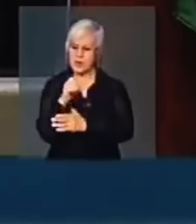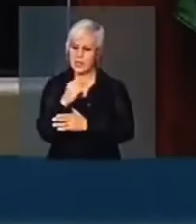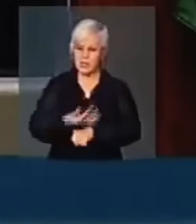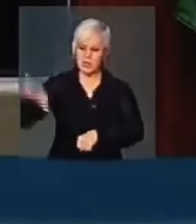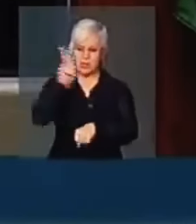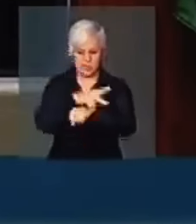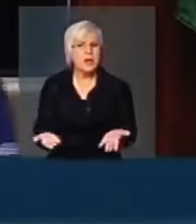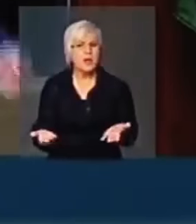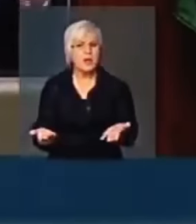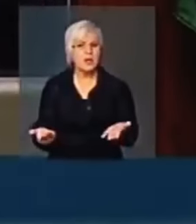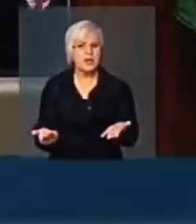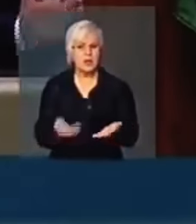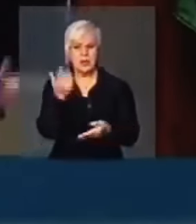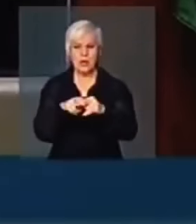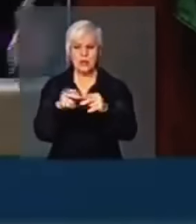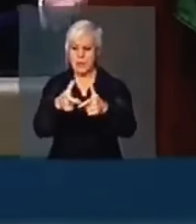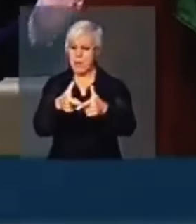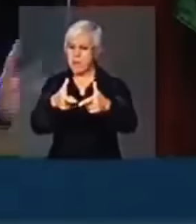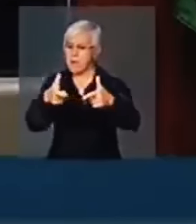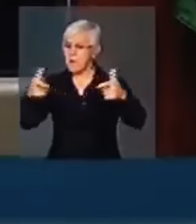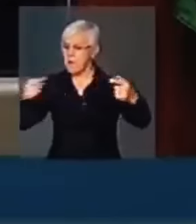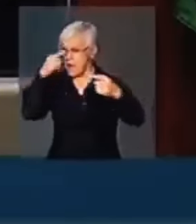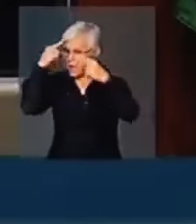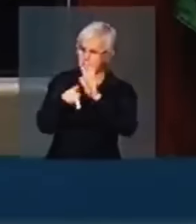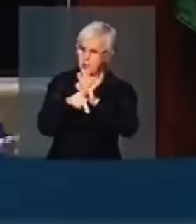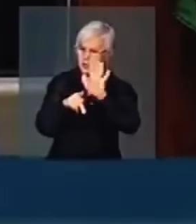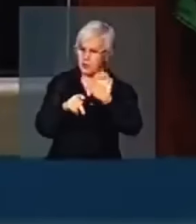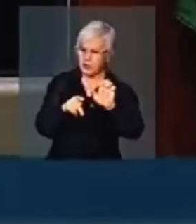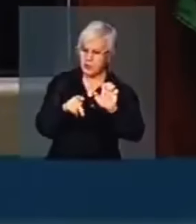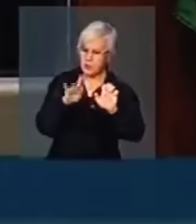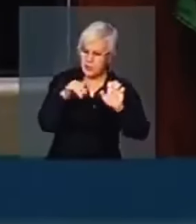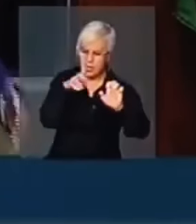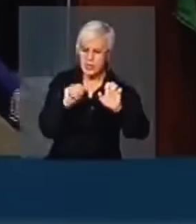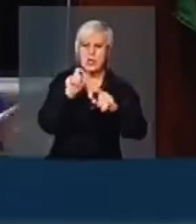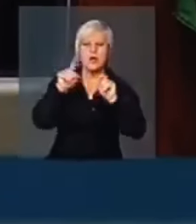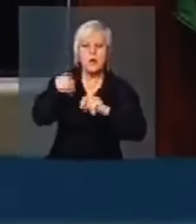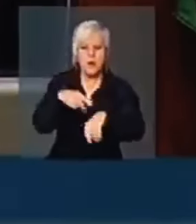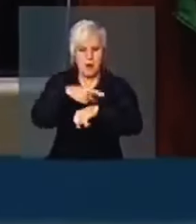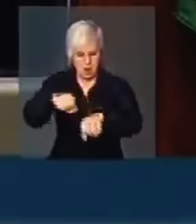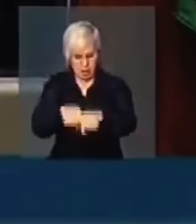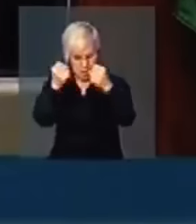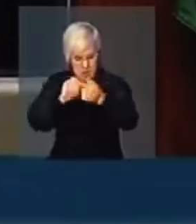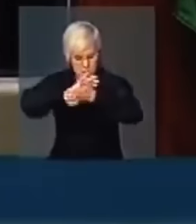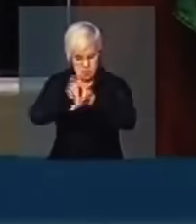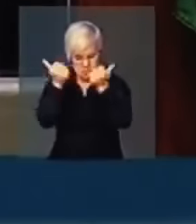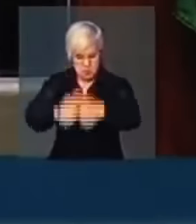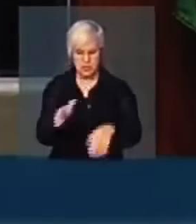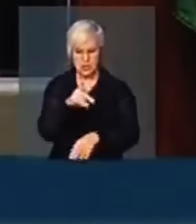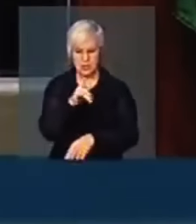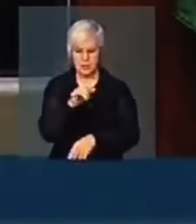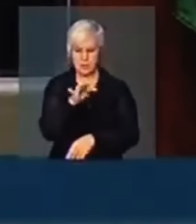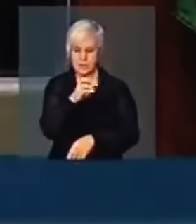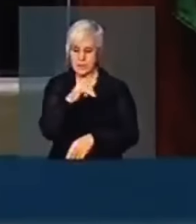América Latina. Para quê? Para planificar o ideário esquerdista? Que país é esse que está quebrado? Não é apenas a Petrobras,